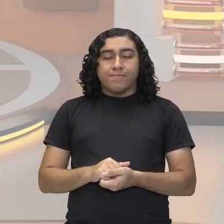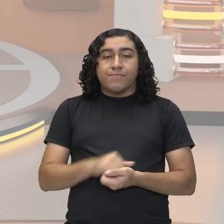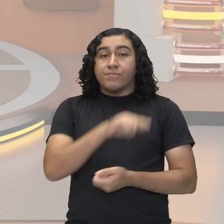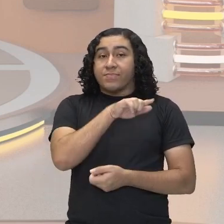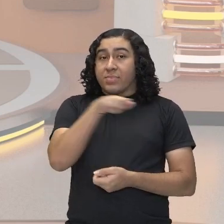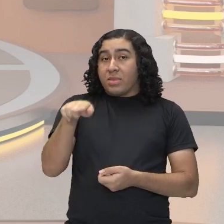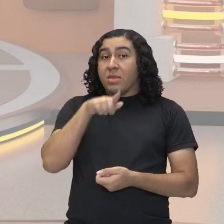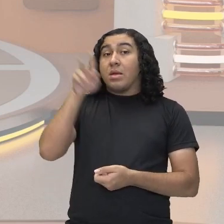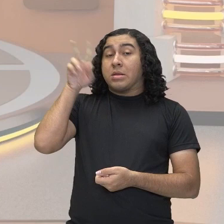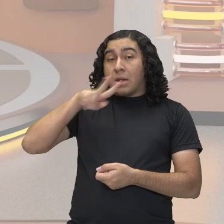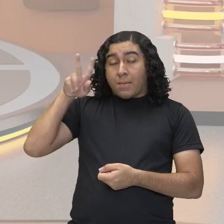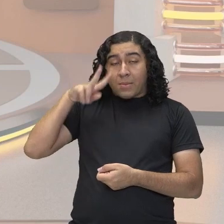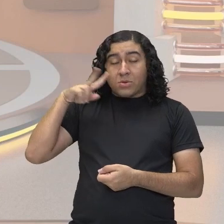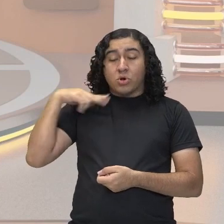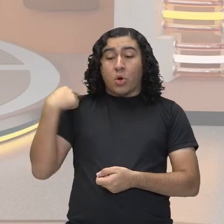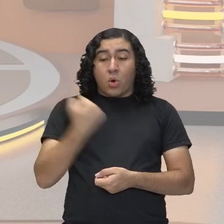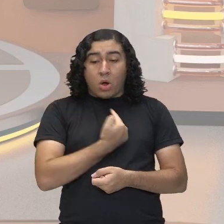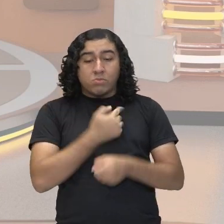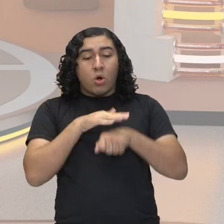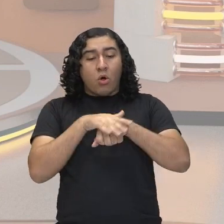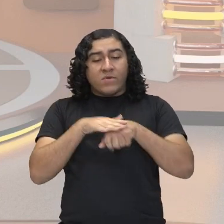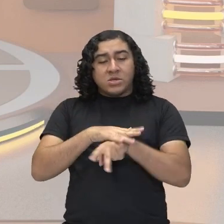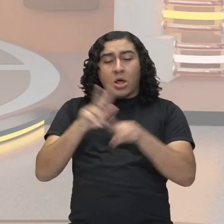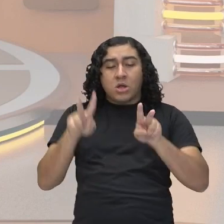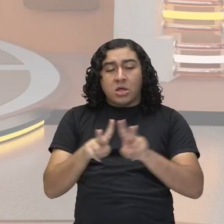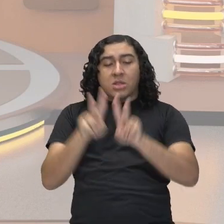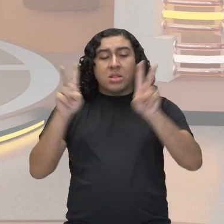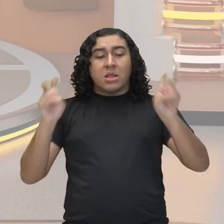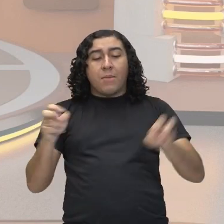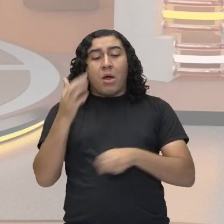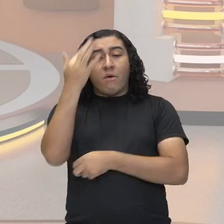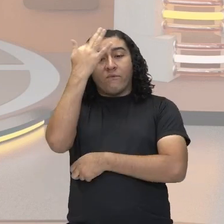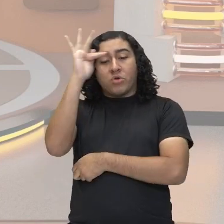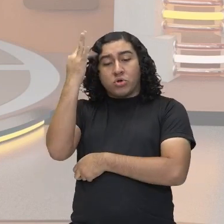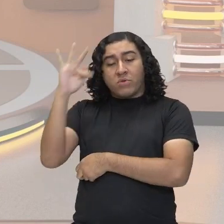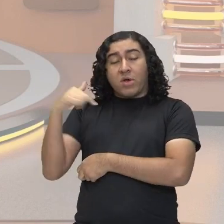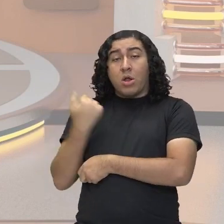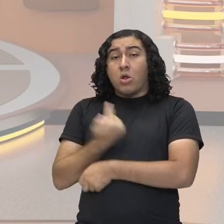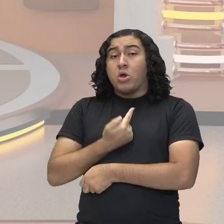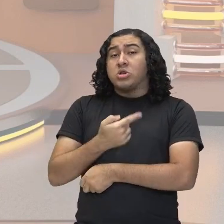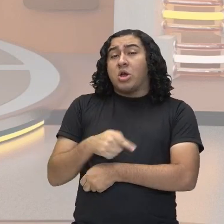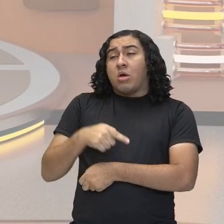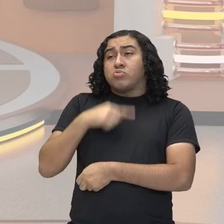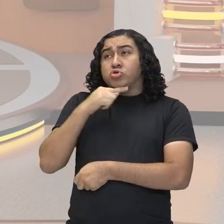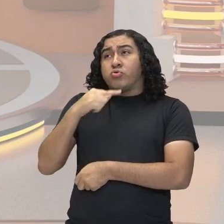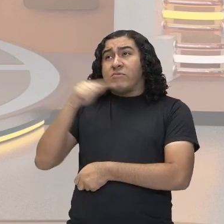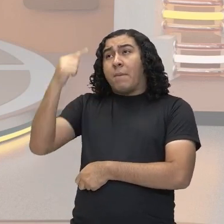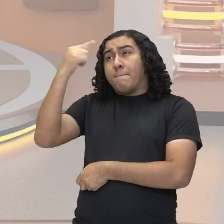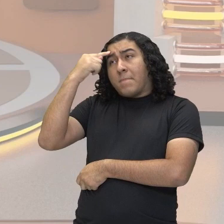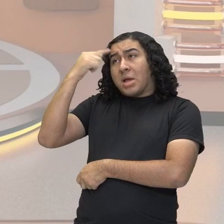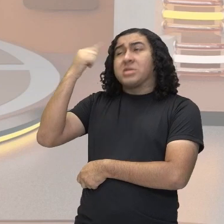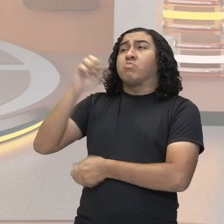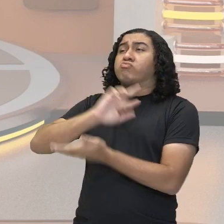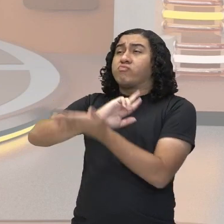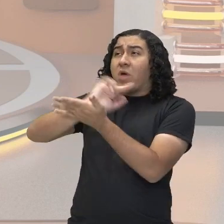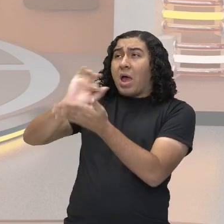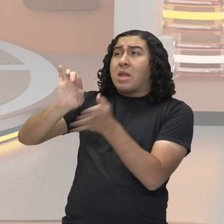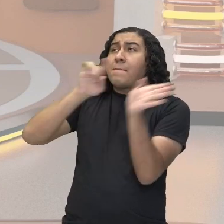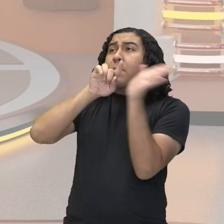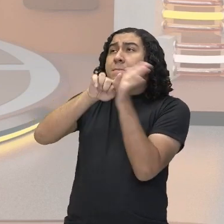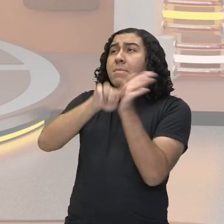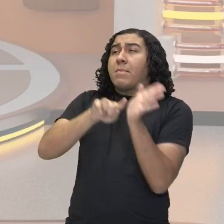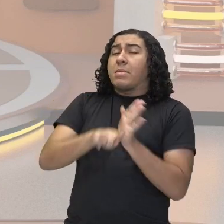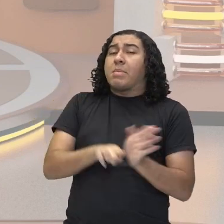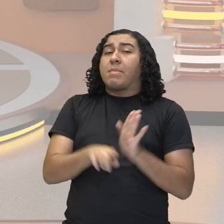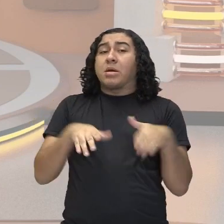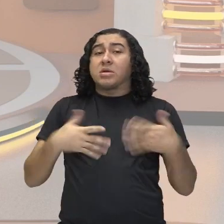a gente conversando sobre a questão da filosofia, a gente vai se questionando constantemente. E a ideia da